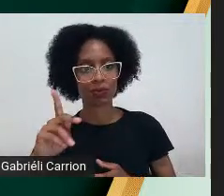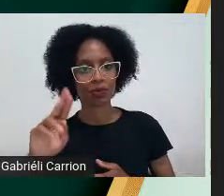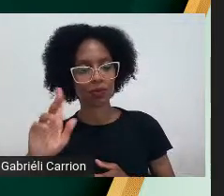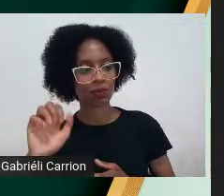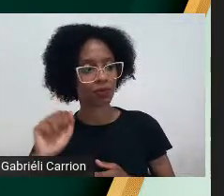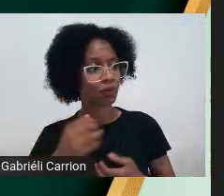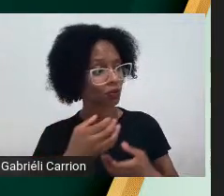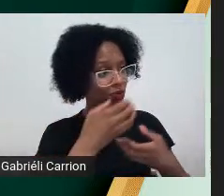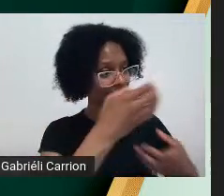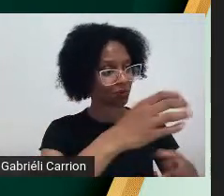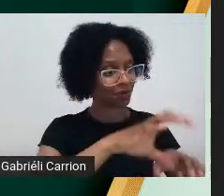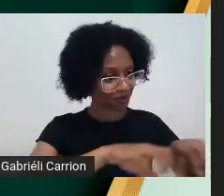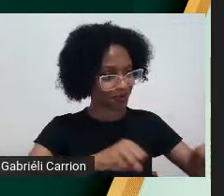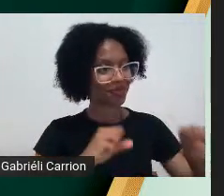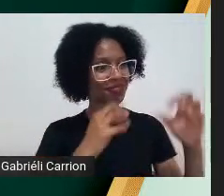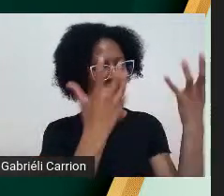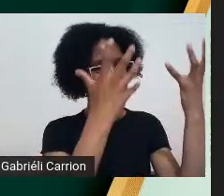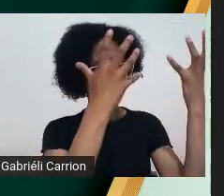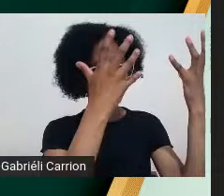tigral. Parabéns.